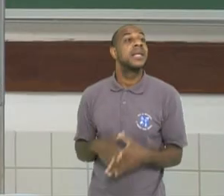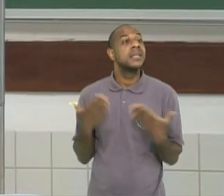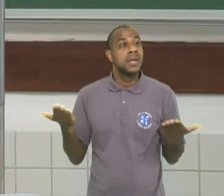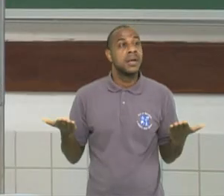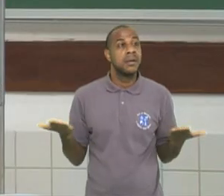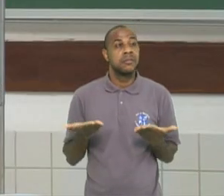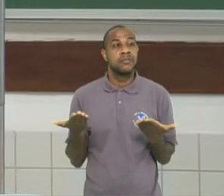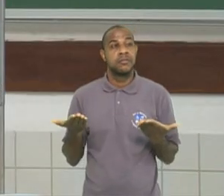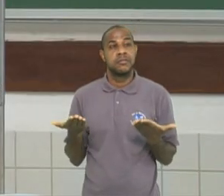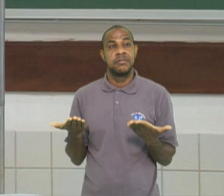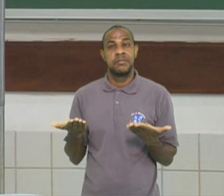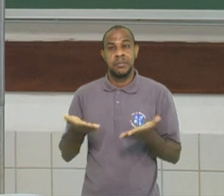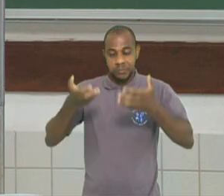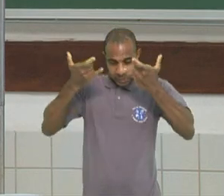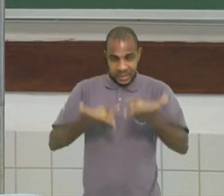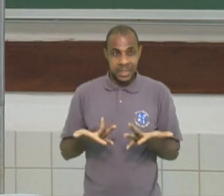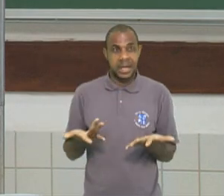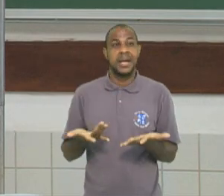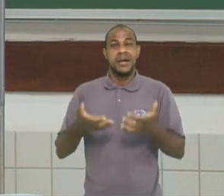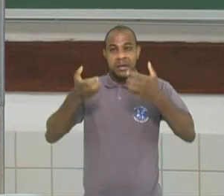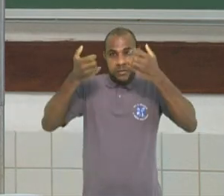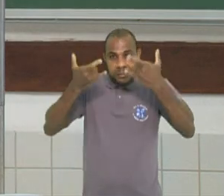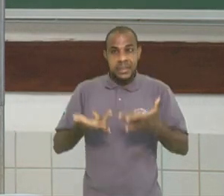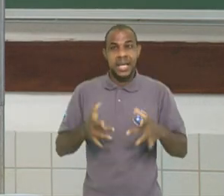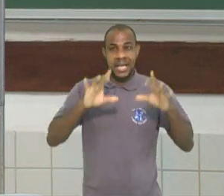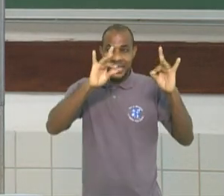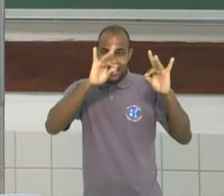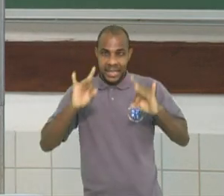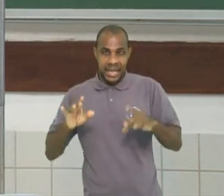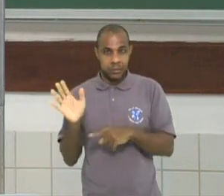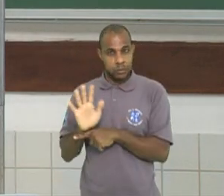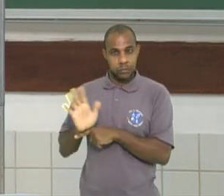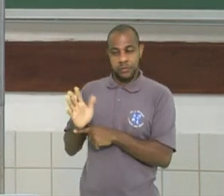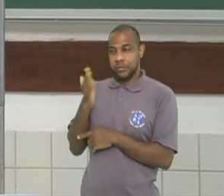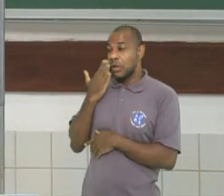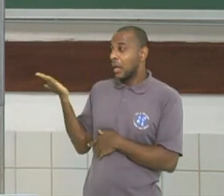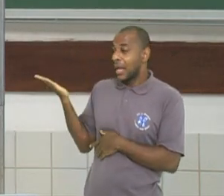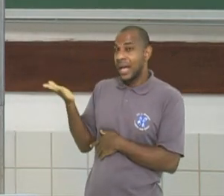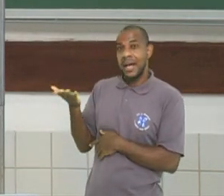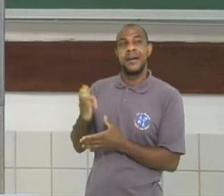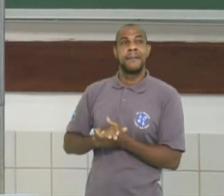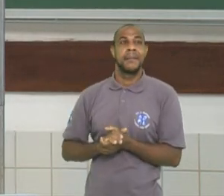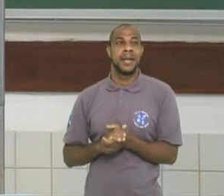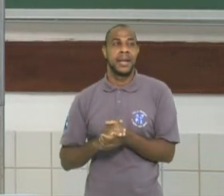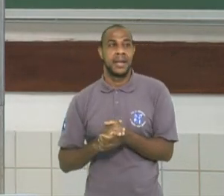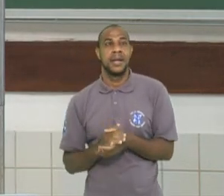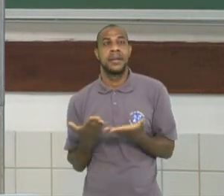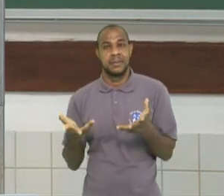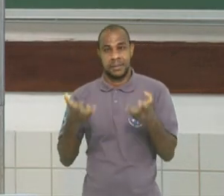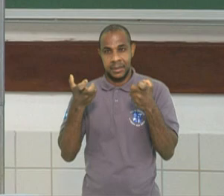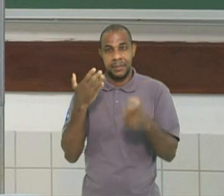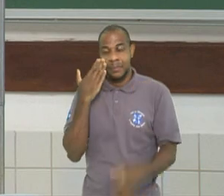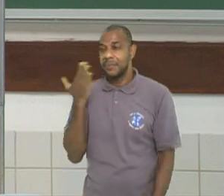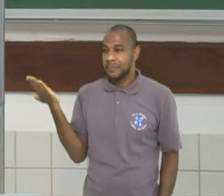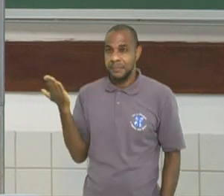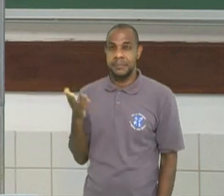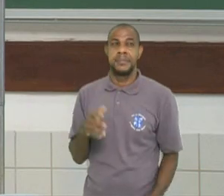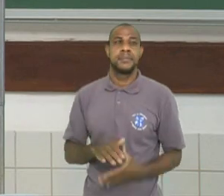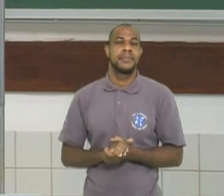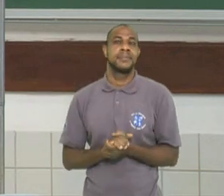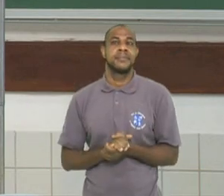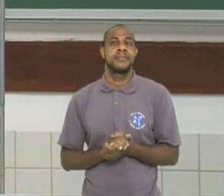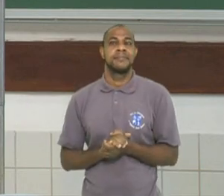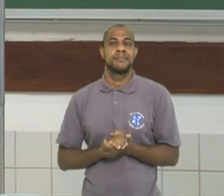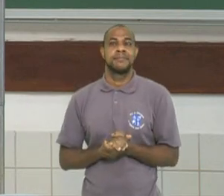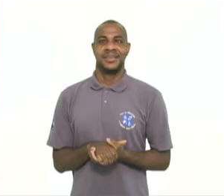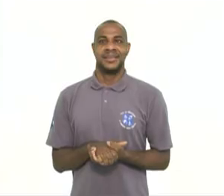agora a gente vai traduzir mais um pouquinho mais um vídeo Esse vídeo é para fechar a gente aquele vídeo mais legal presta